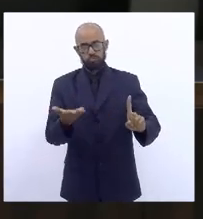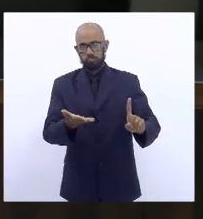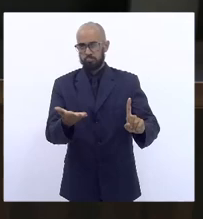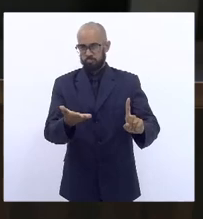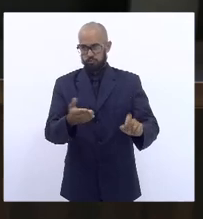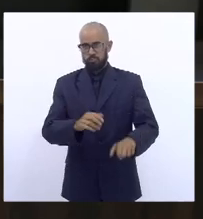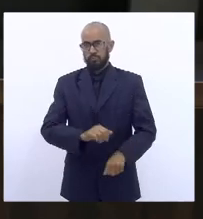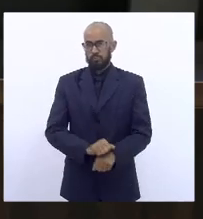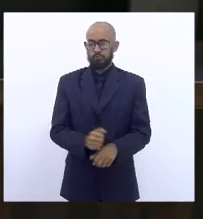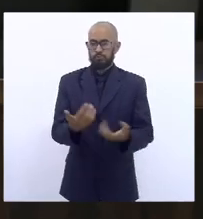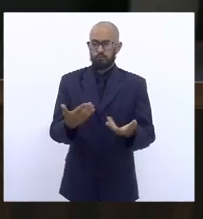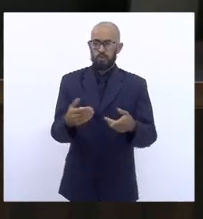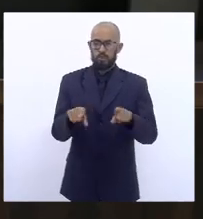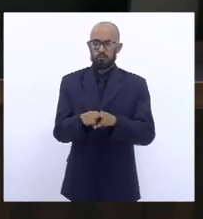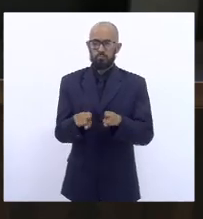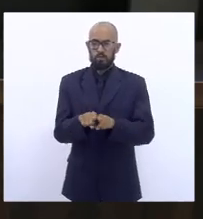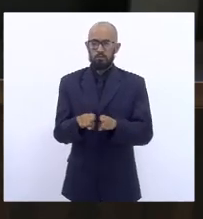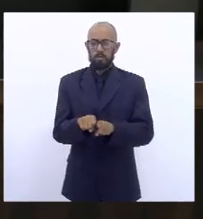Quero